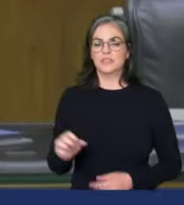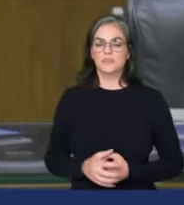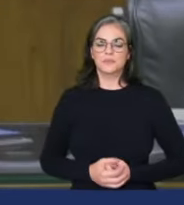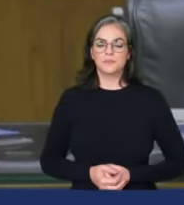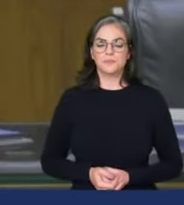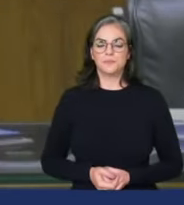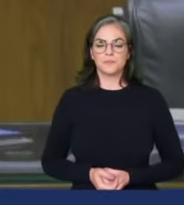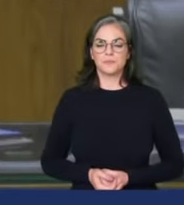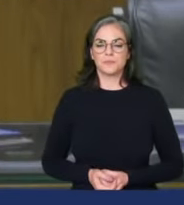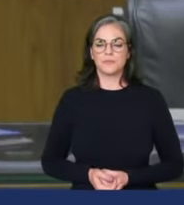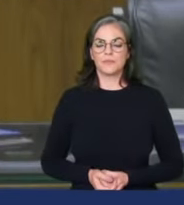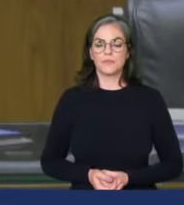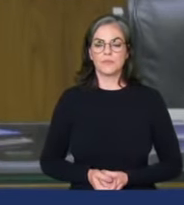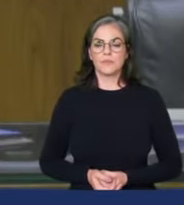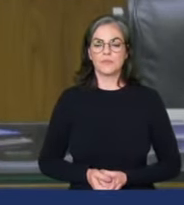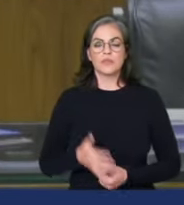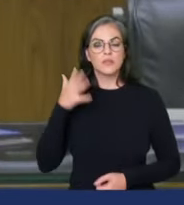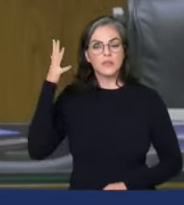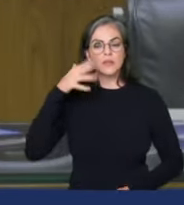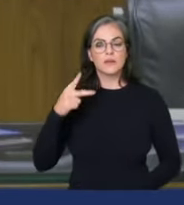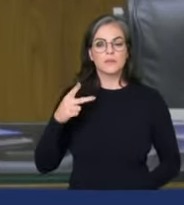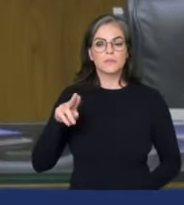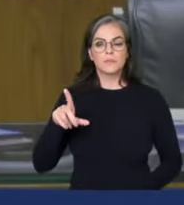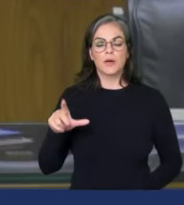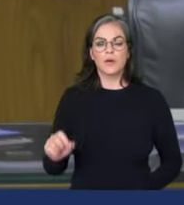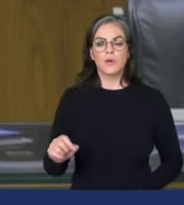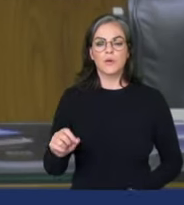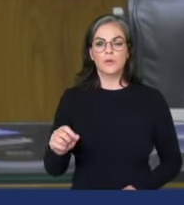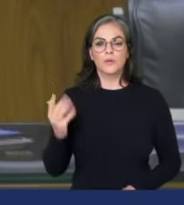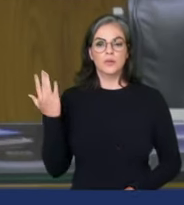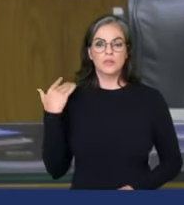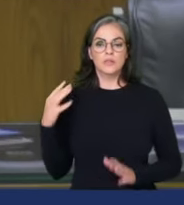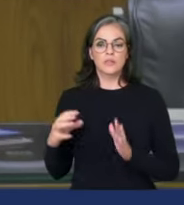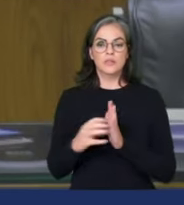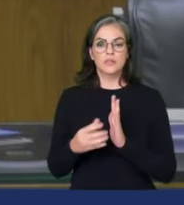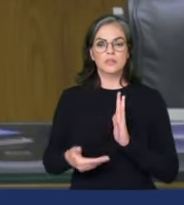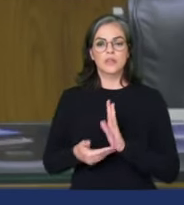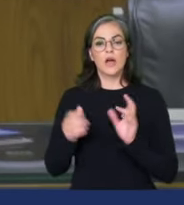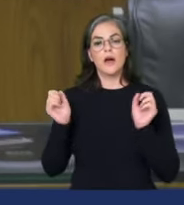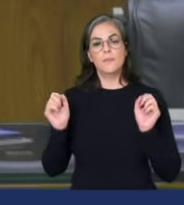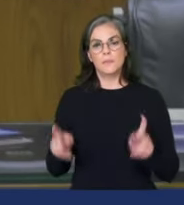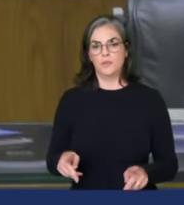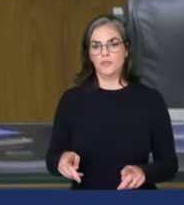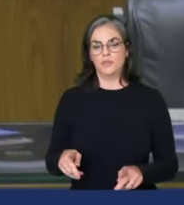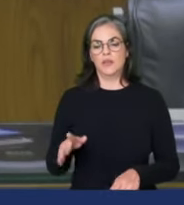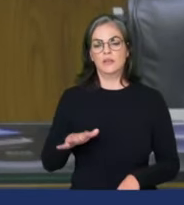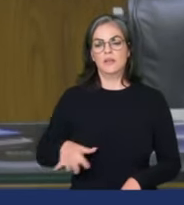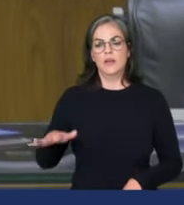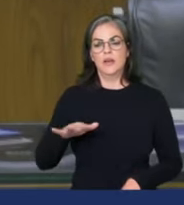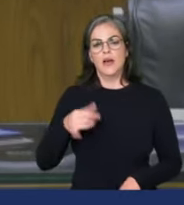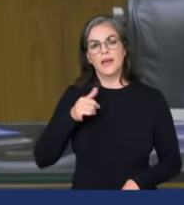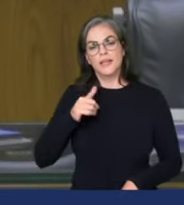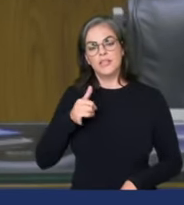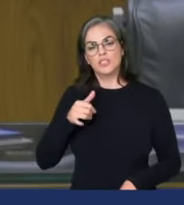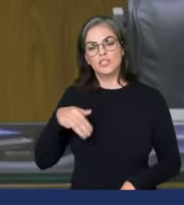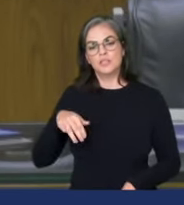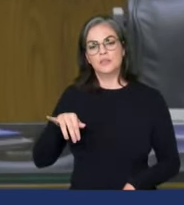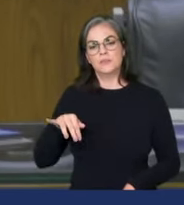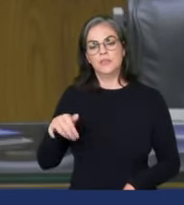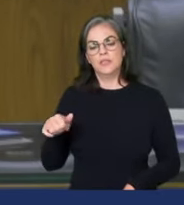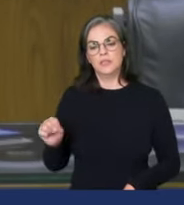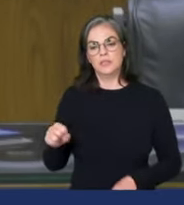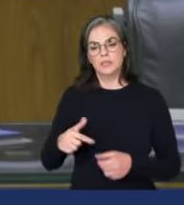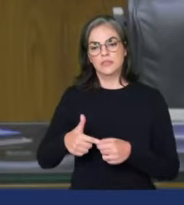Ribeiro Lima é consultor legislativo aposentado aqui da Câmara dos Deputados na área de Minas e Energia e ex-engenheiro